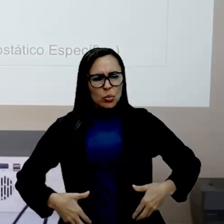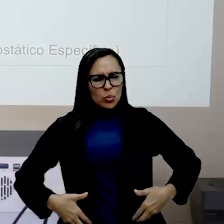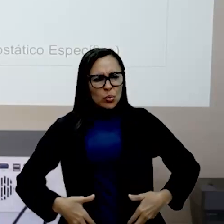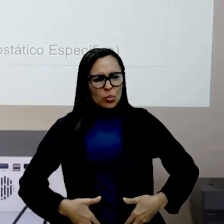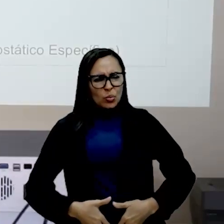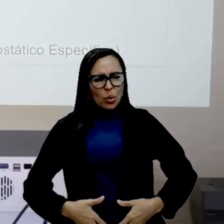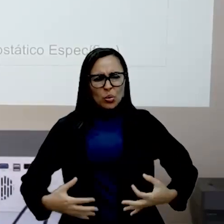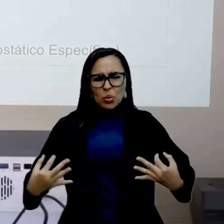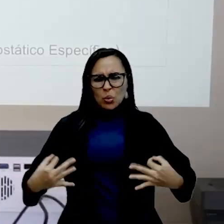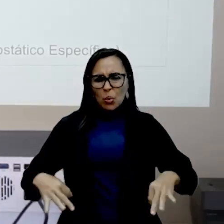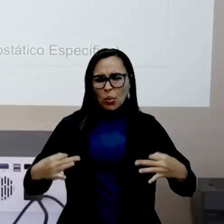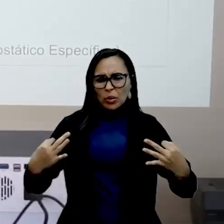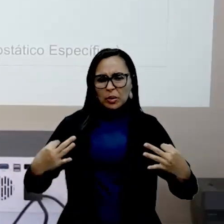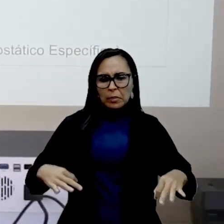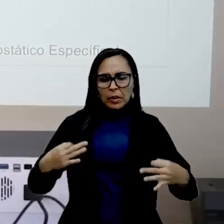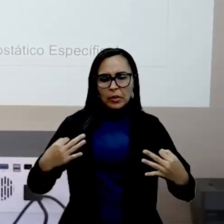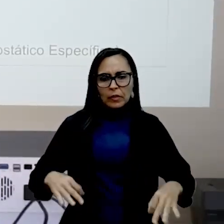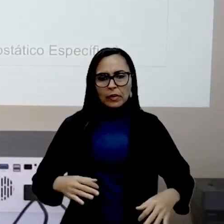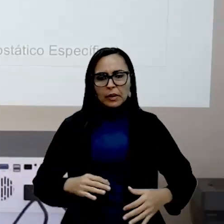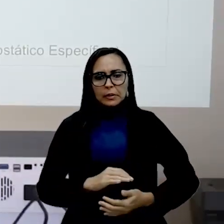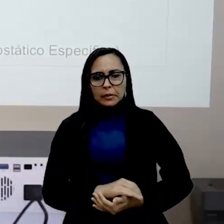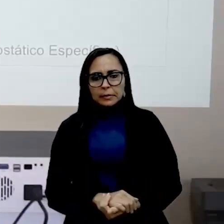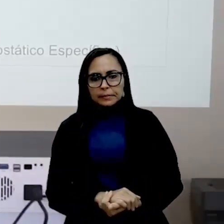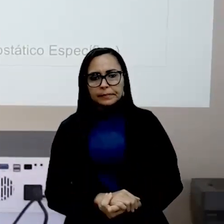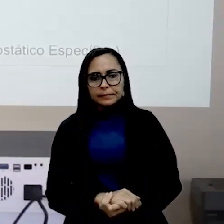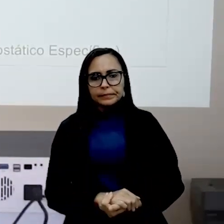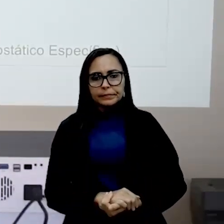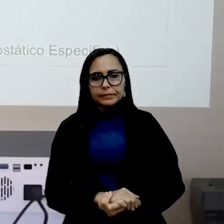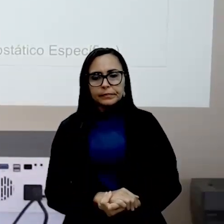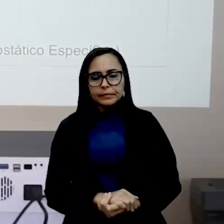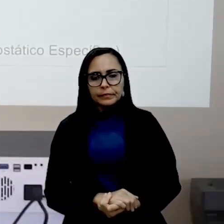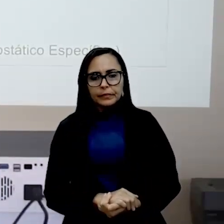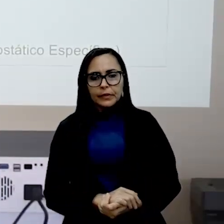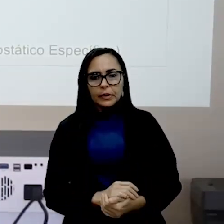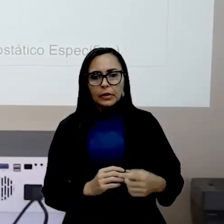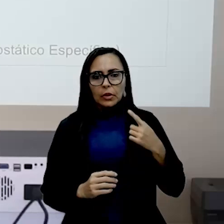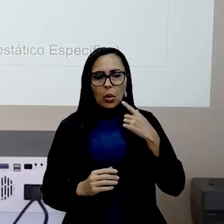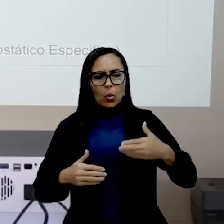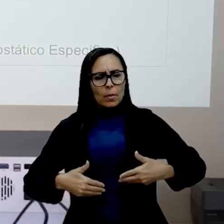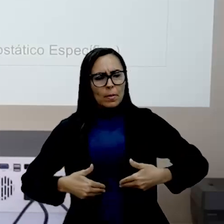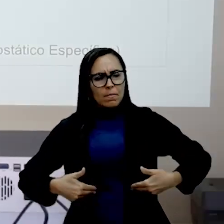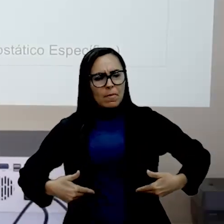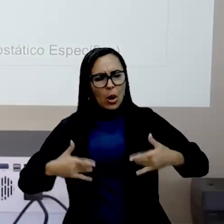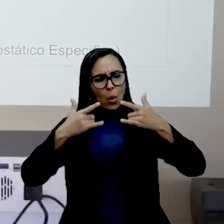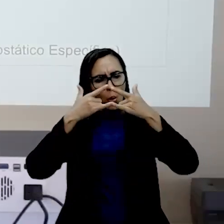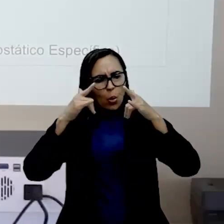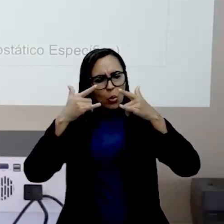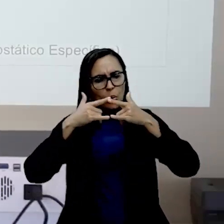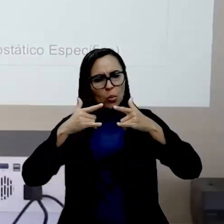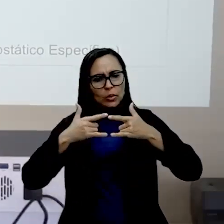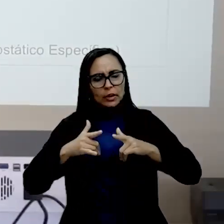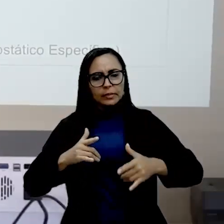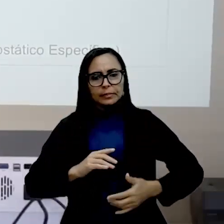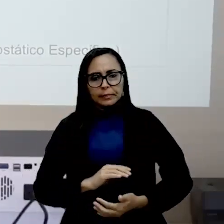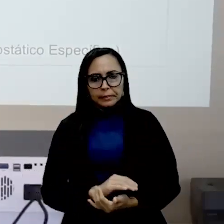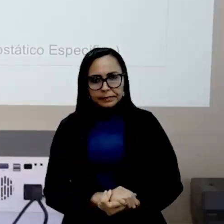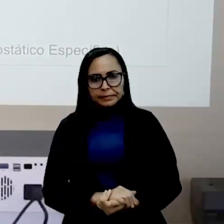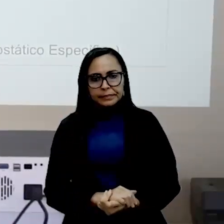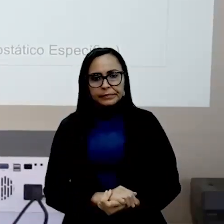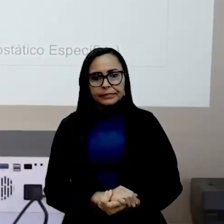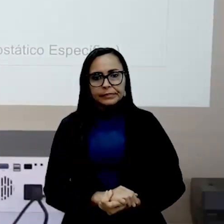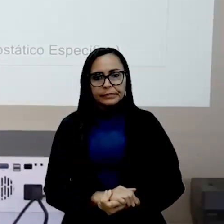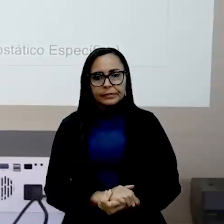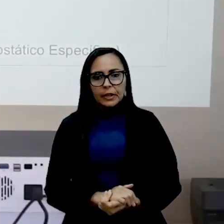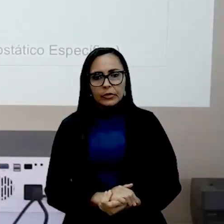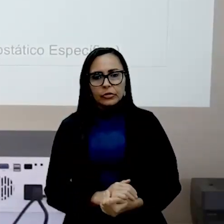porque o tumor de próstata, na fase avançada, ele ocupa aqui a coluna, invade a bacia. Então, era comum a gente ver